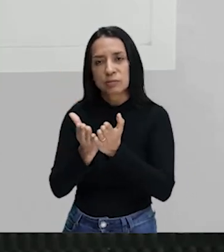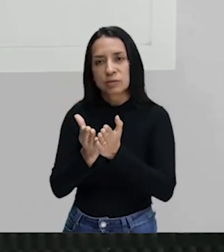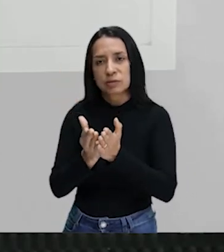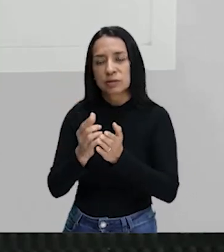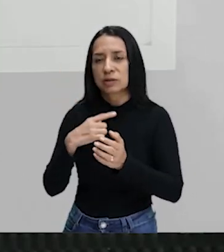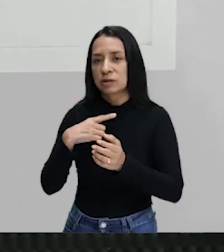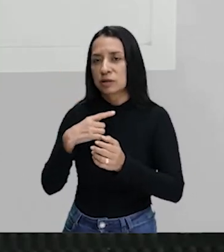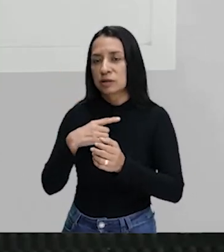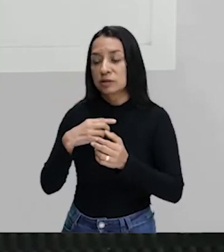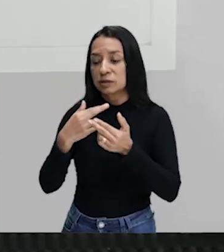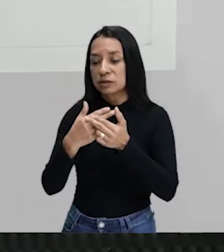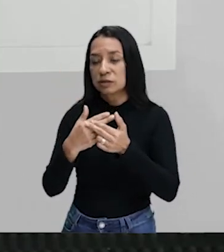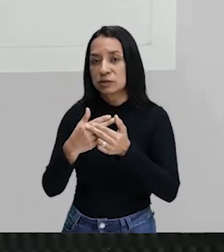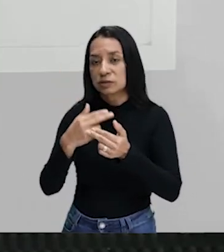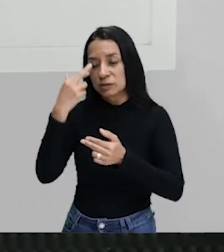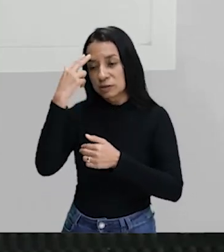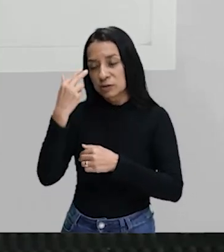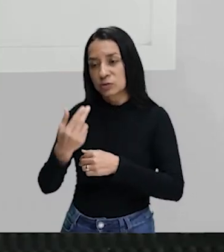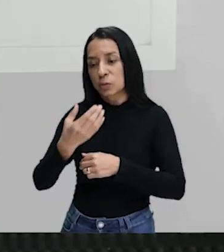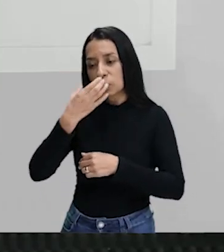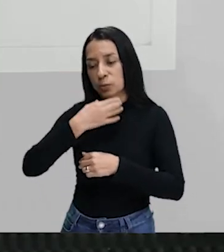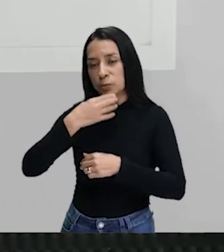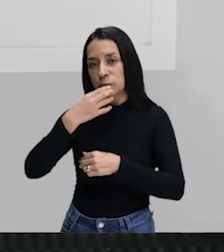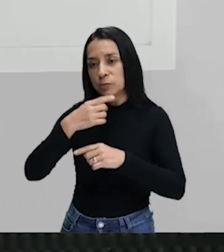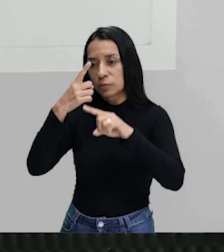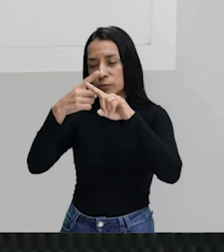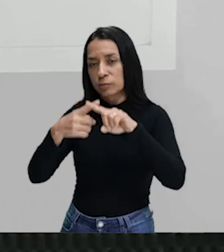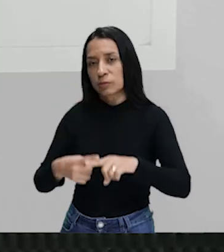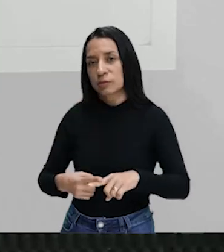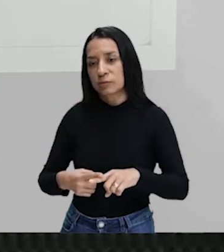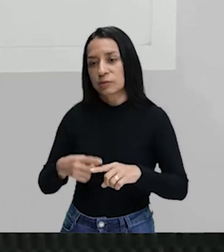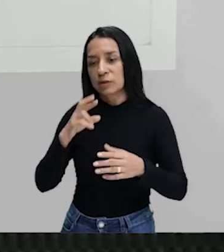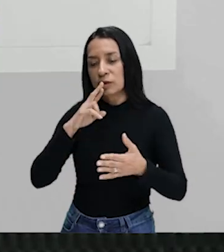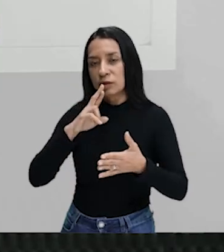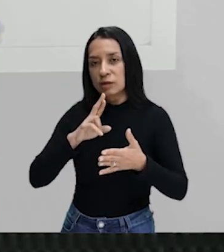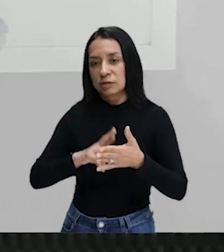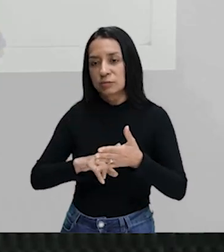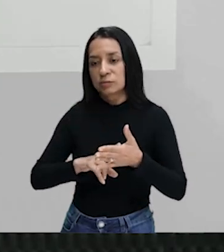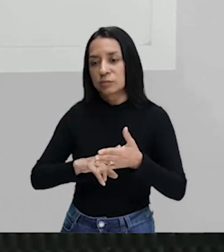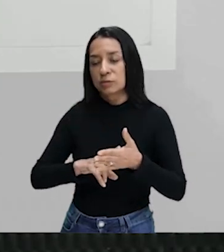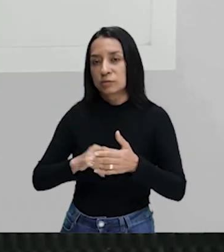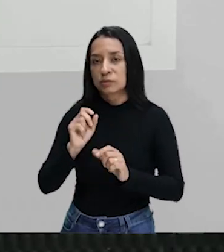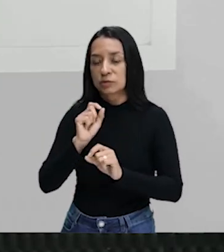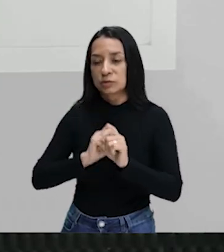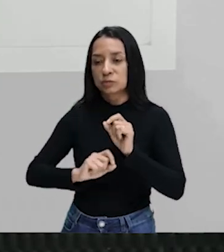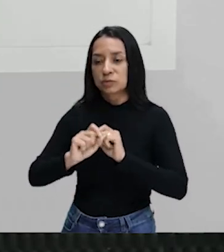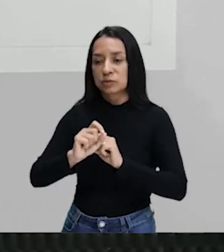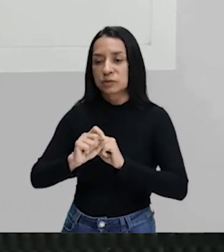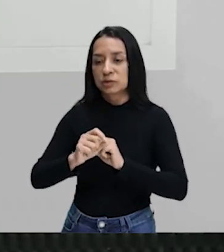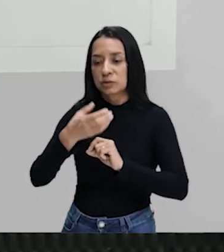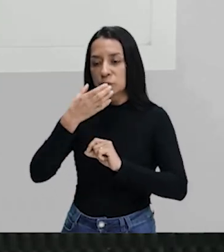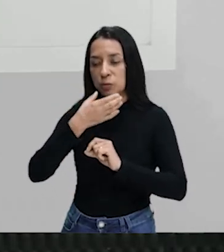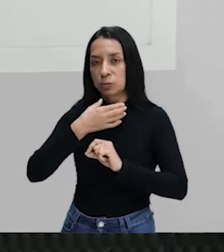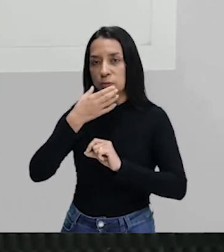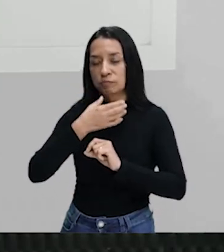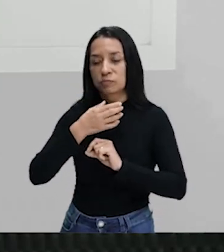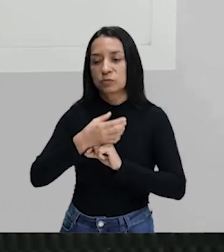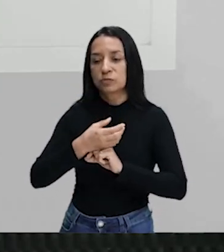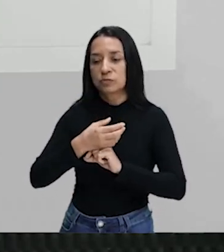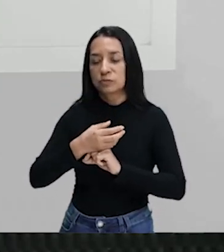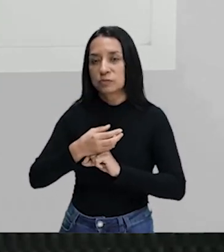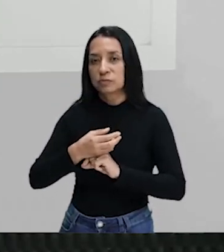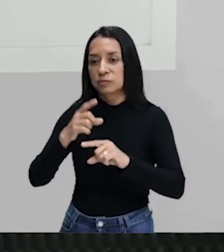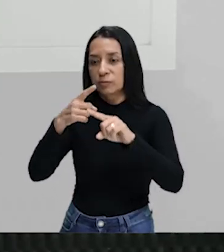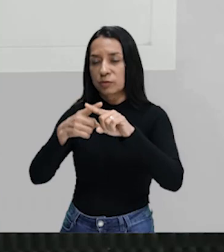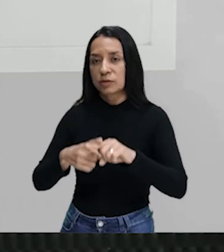fruto proibido, a consequência do uso do fruto proibido é a expulsão do paraíso, o